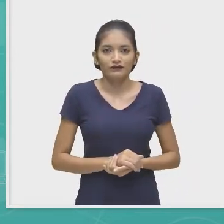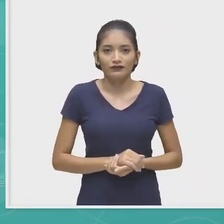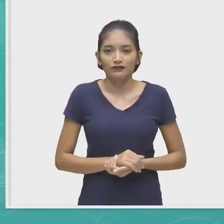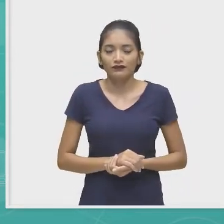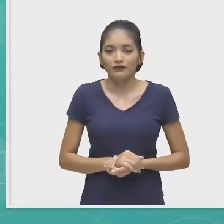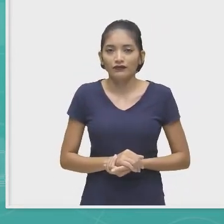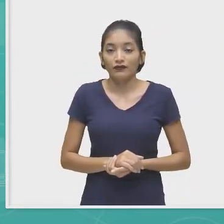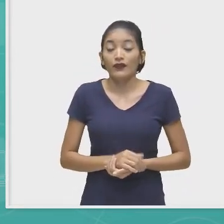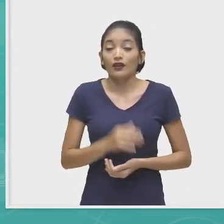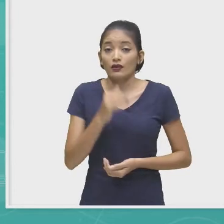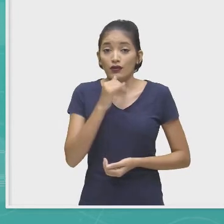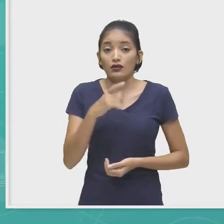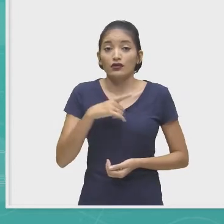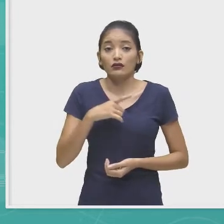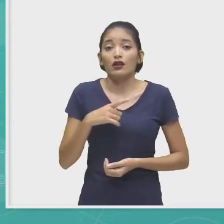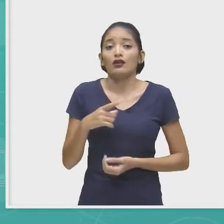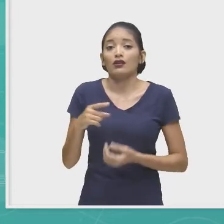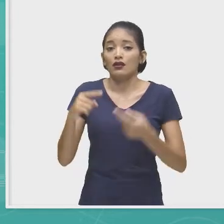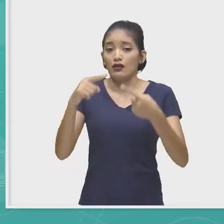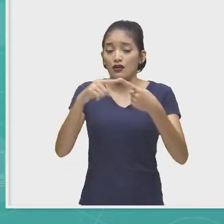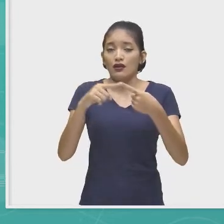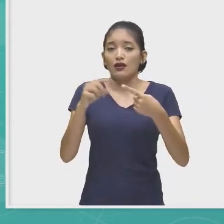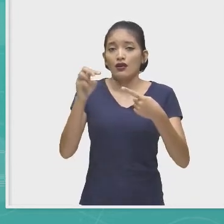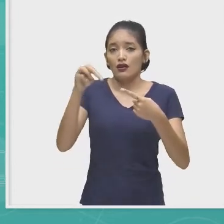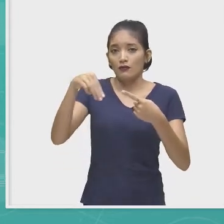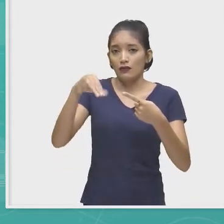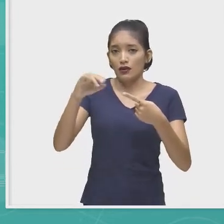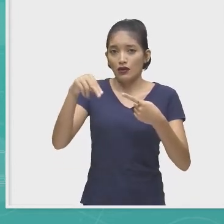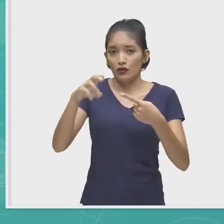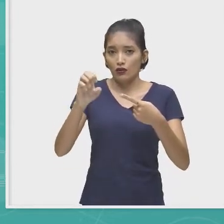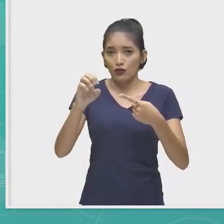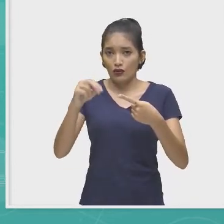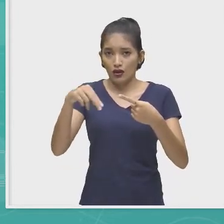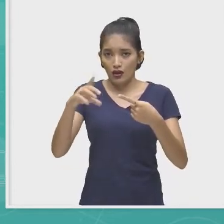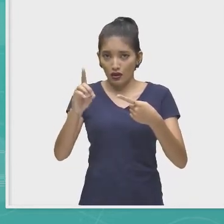Né? Nós temos o minuendo, correto?